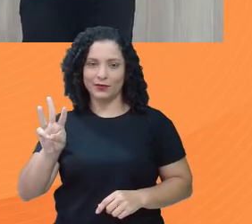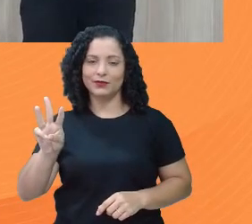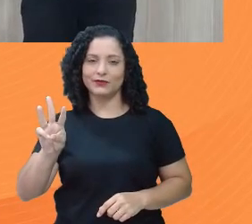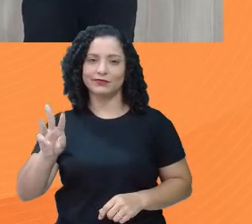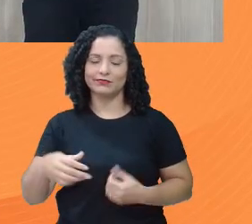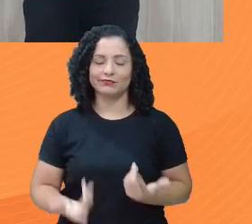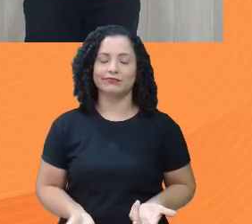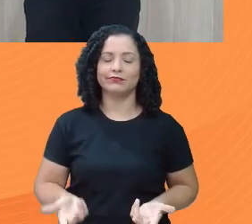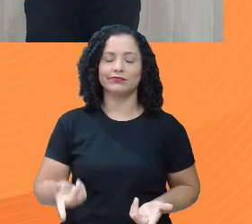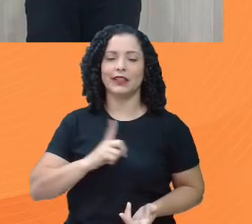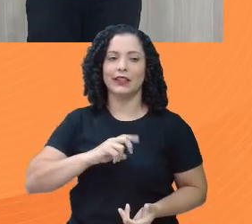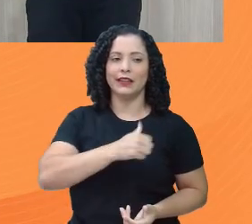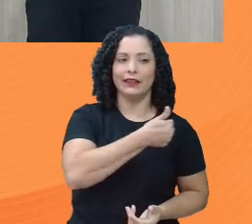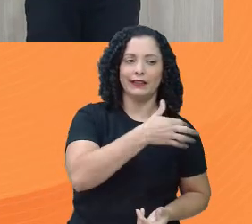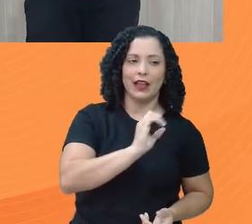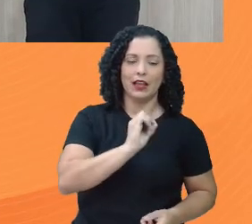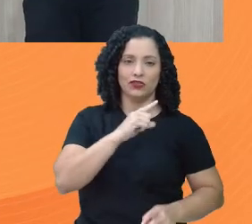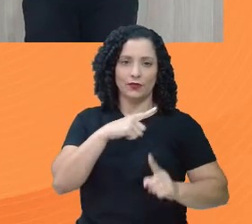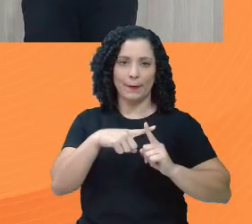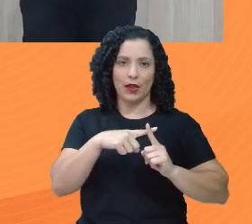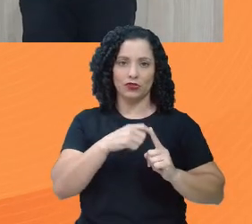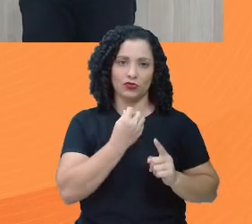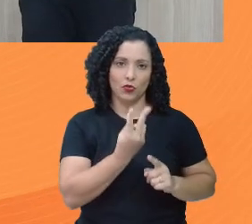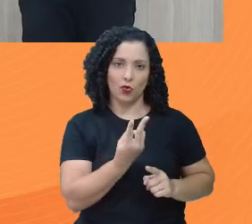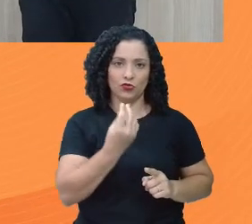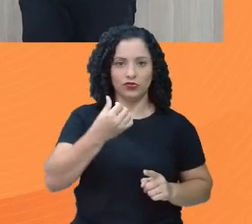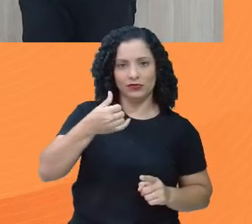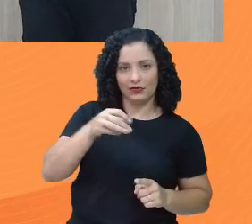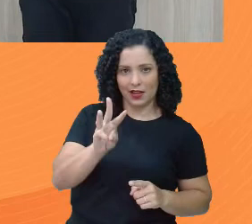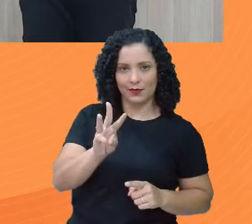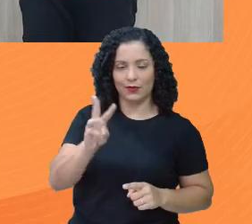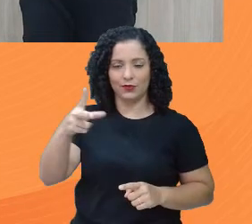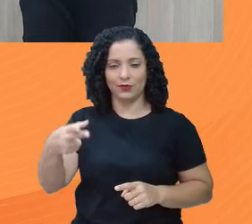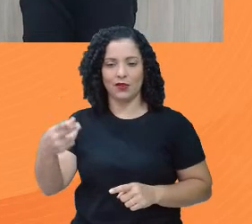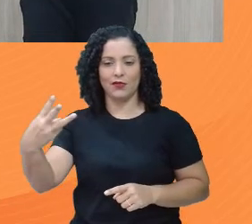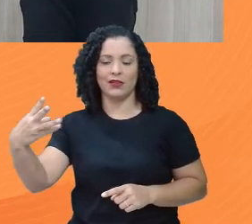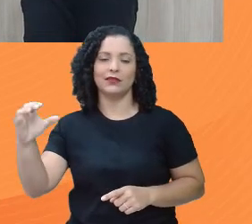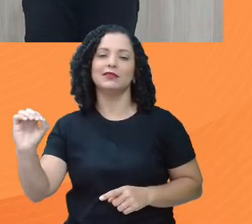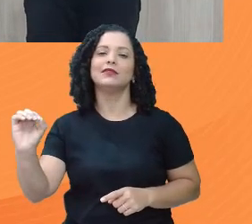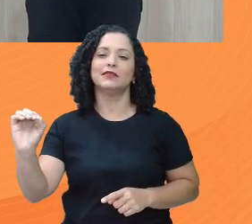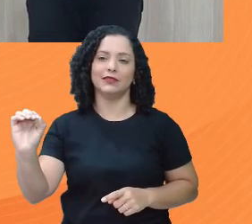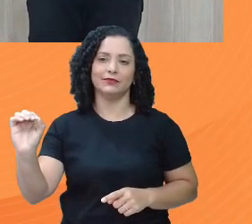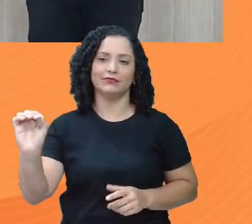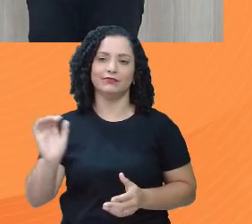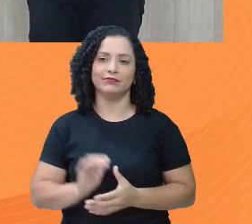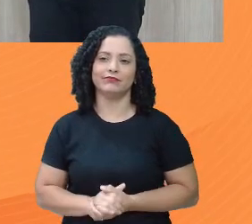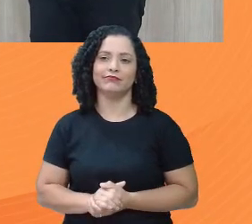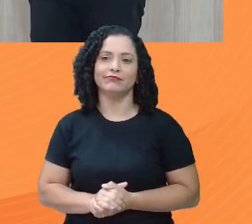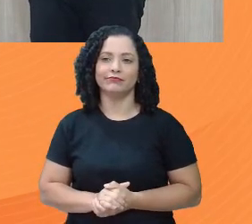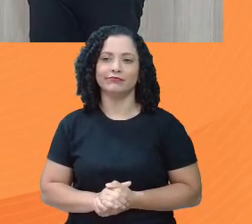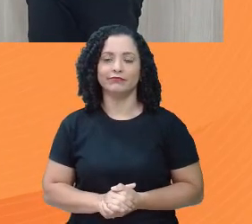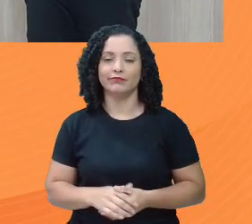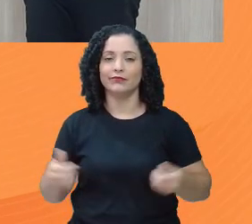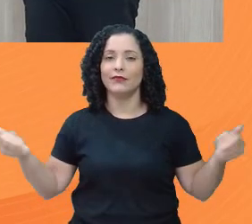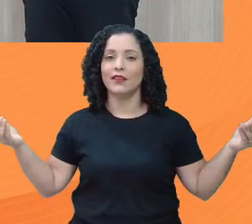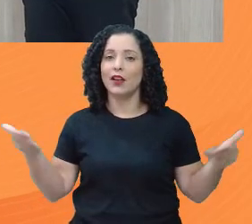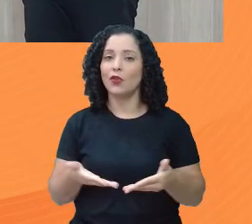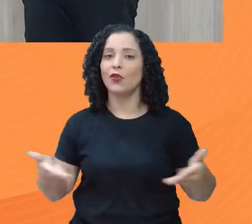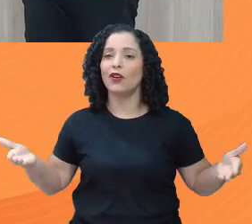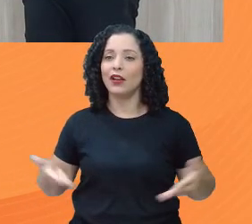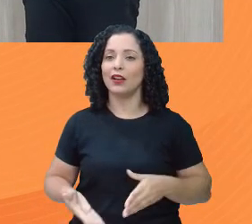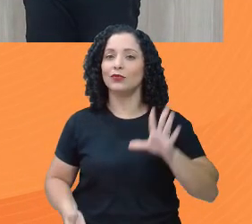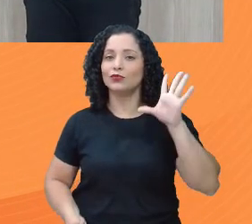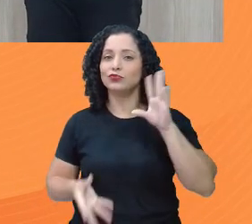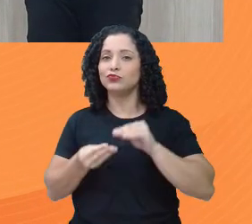tenho 10 mais 2w igual a 30, certo? Próximo passo agora, ó, é a gente pegar